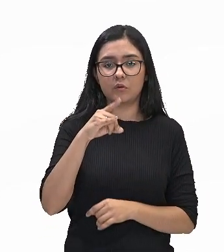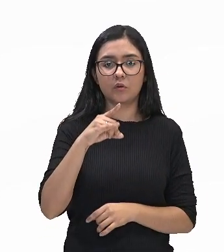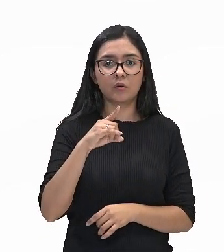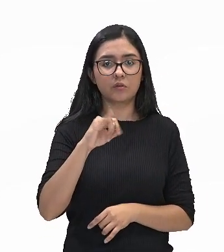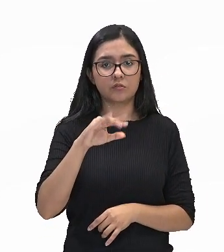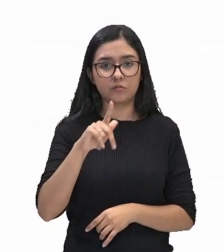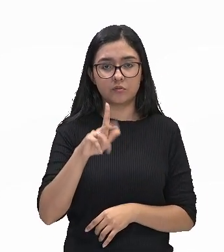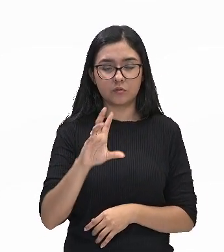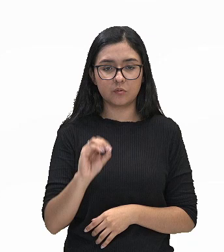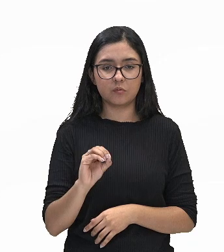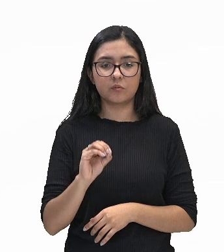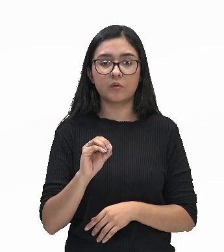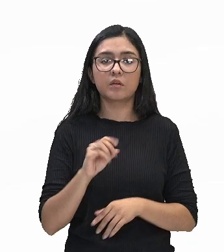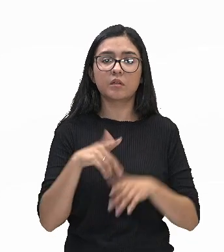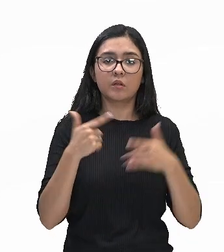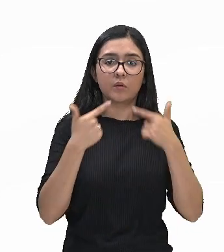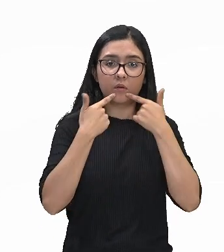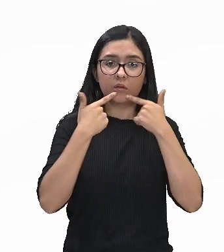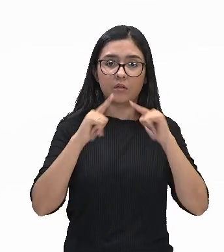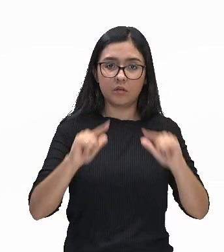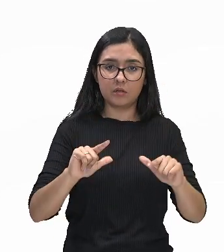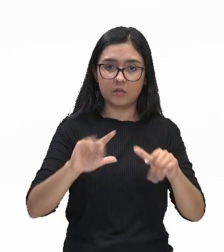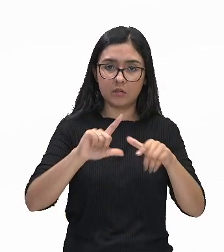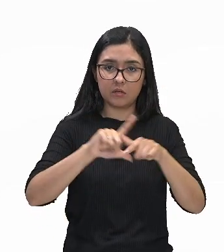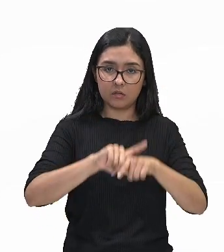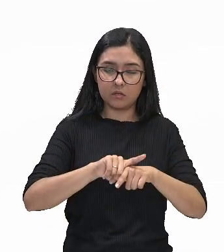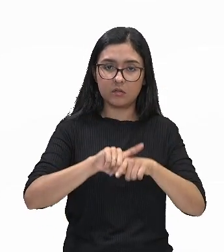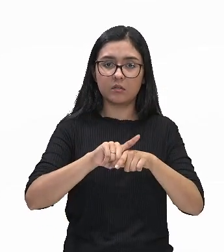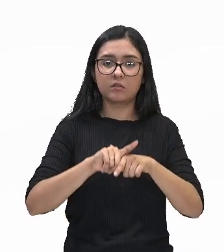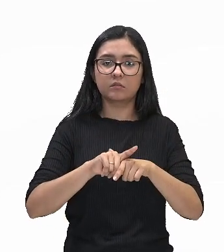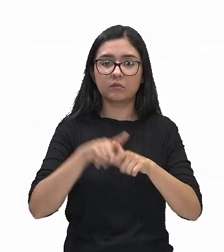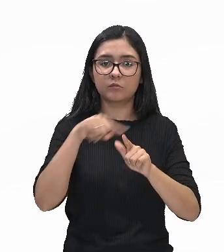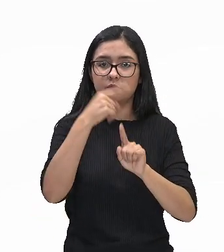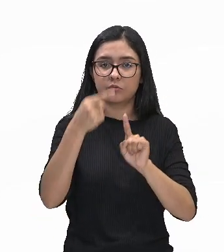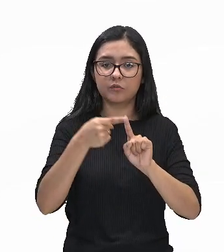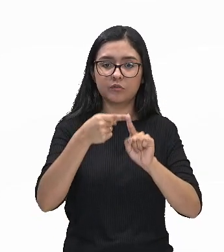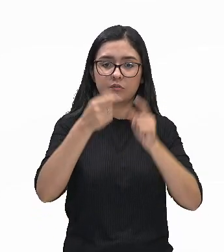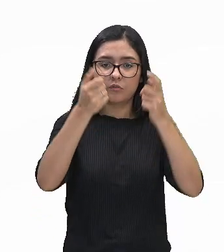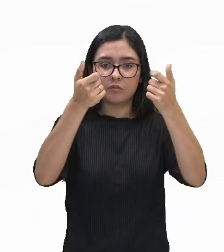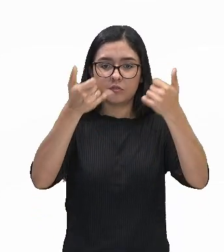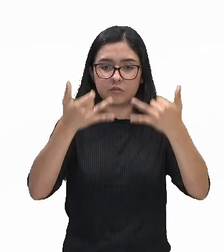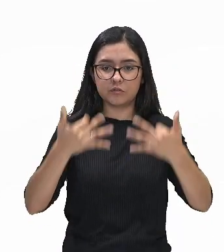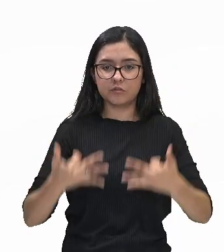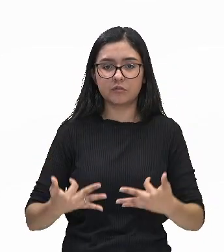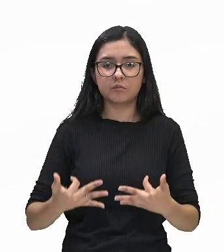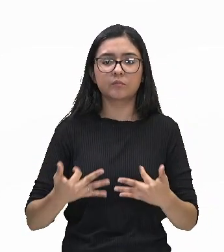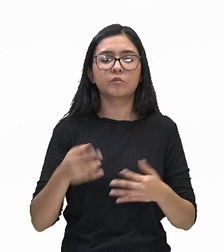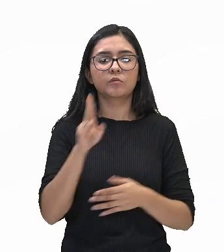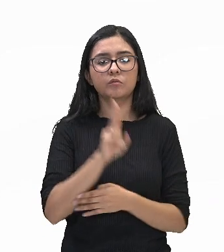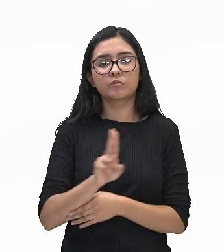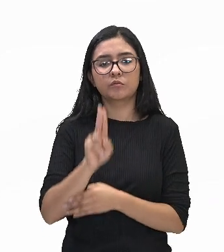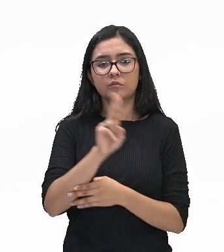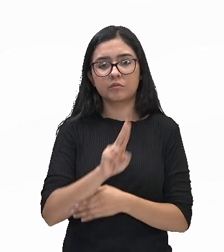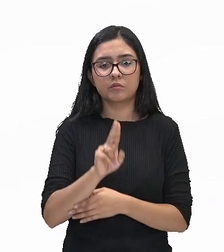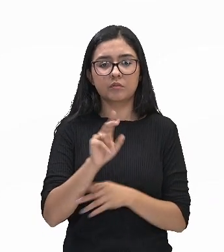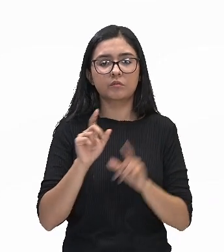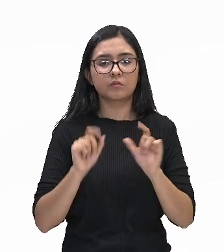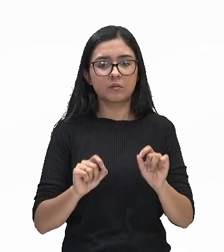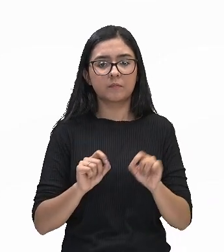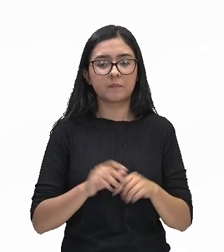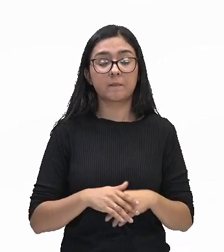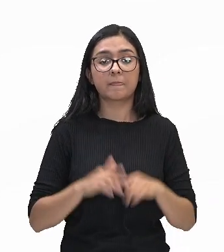A função metalinguística serve para dar explicações ou definir o código utilizado. Ou seja,